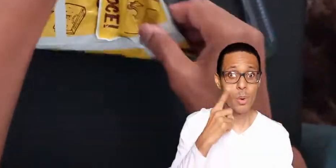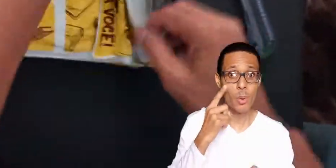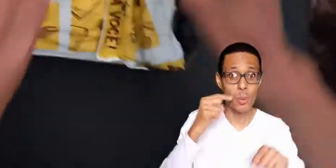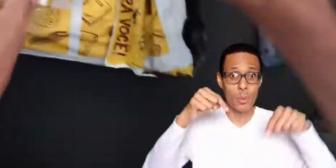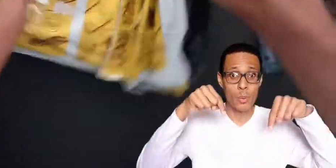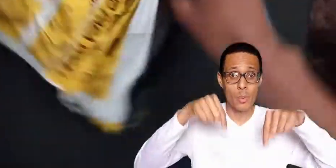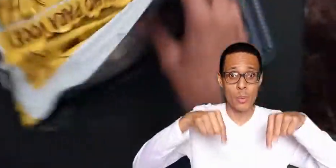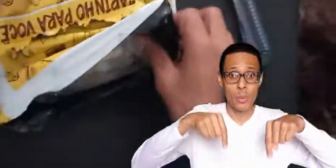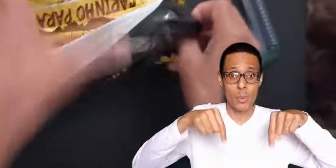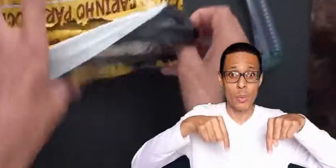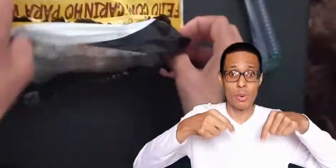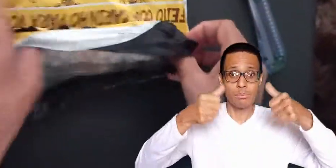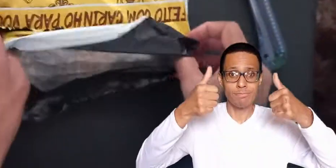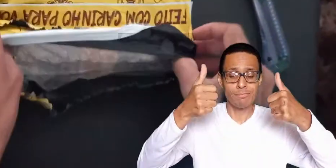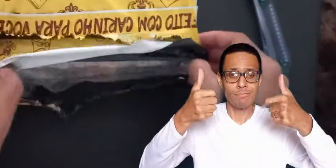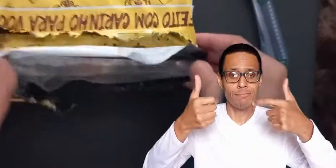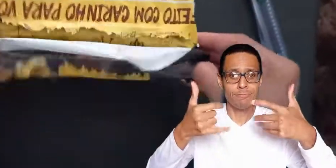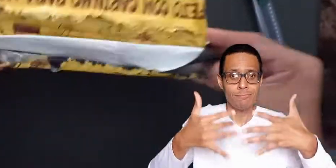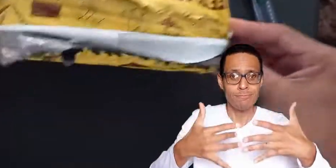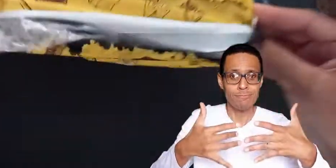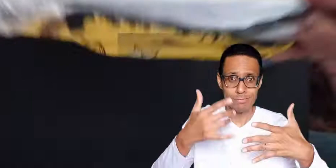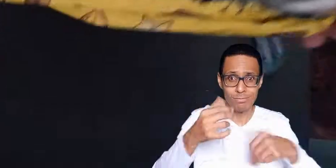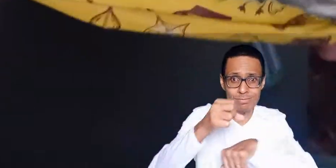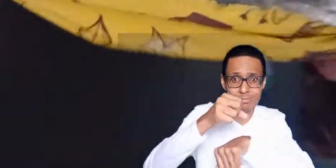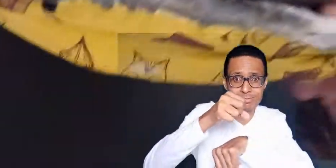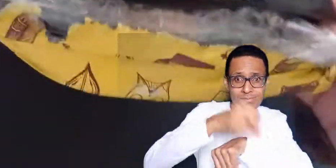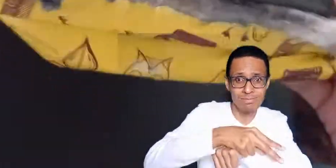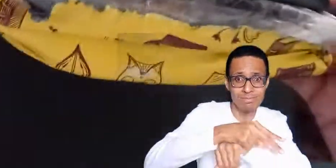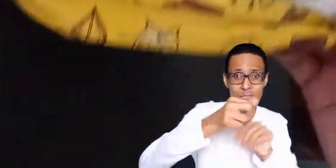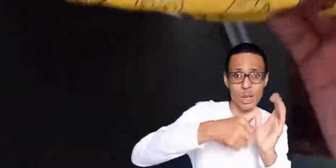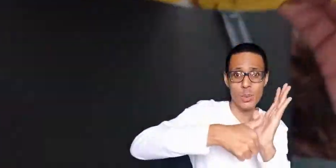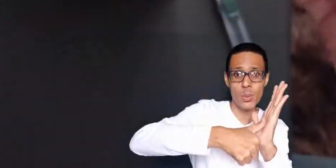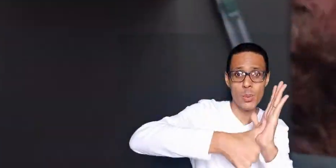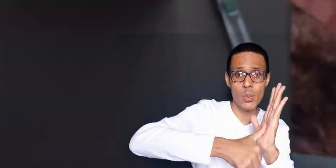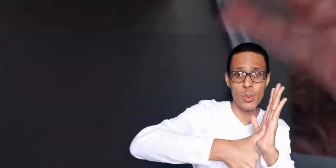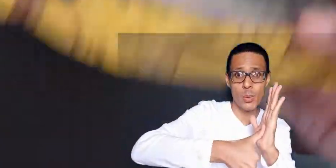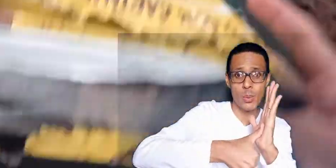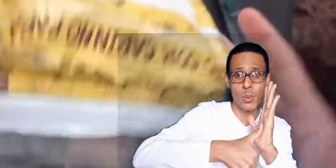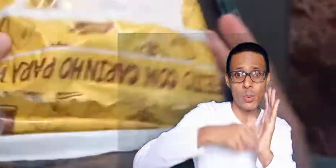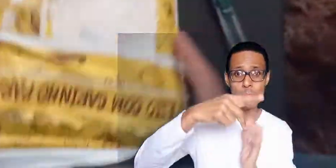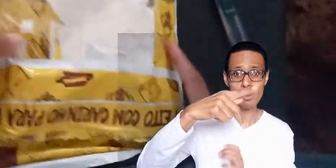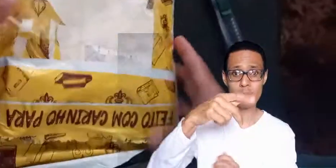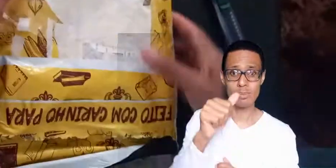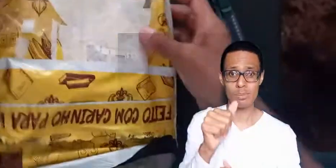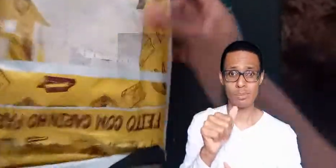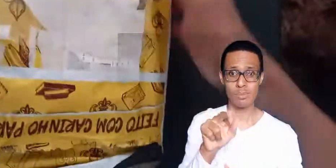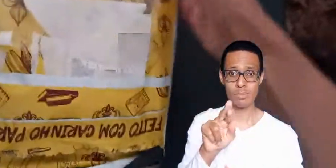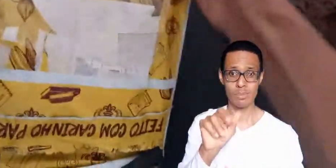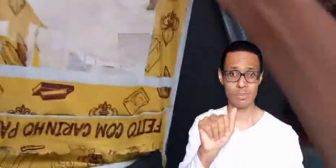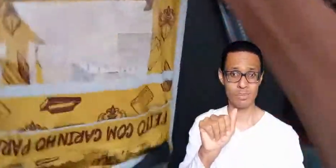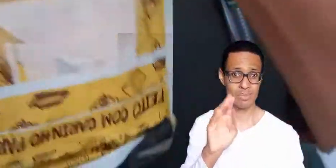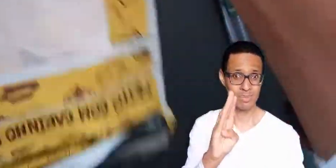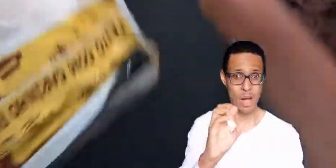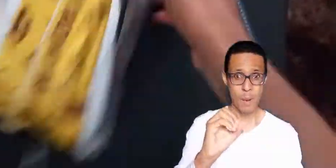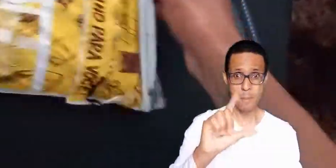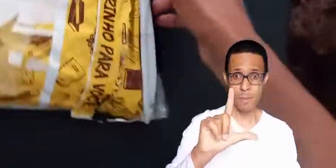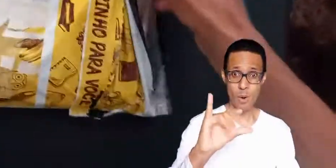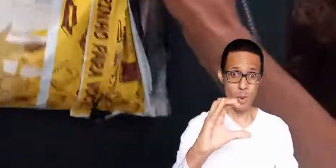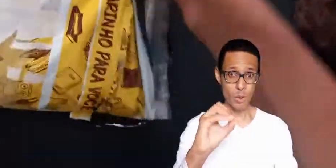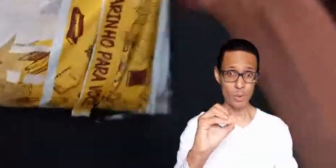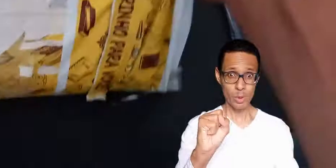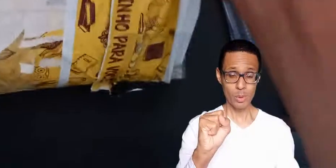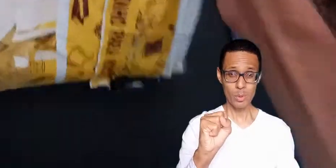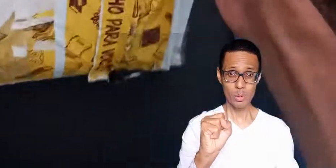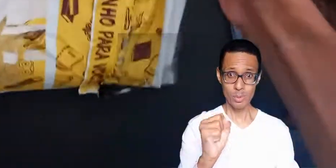Vou deixar o link na descrição, se você quiser saber como funciona, como que você pode se